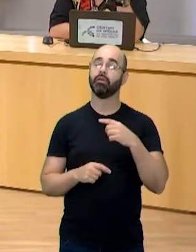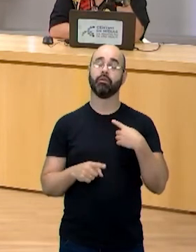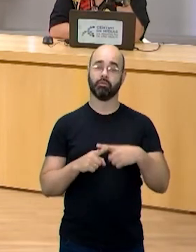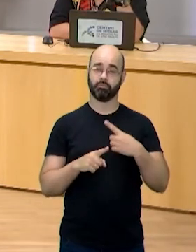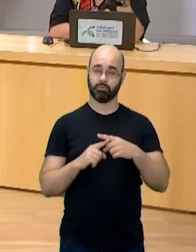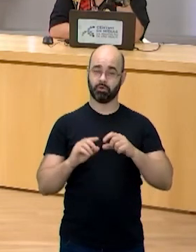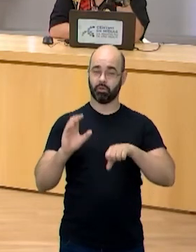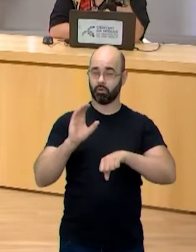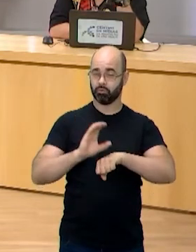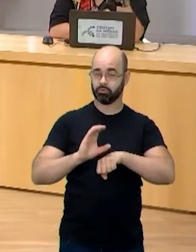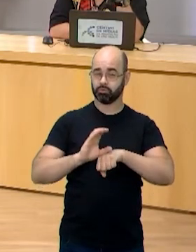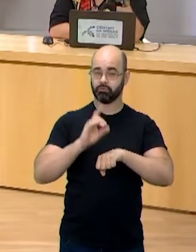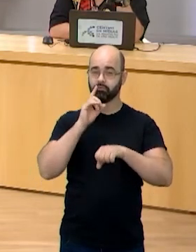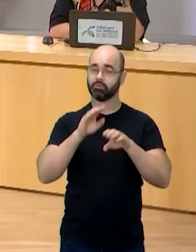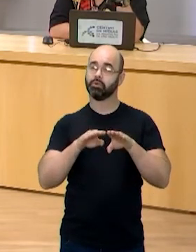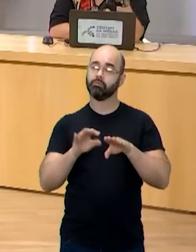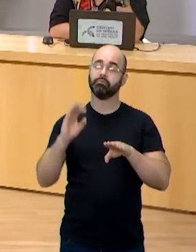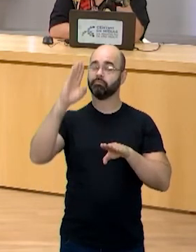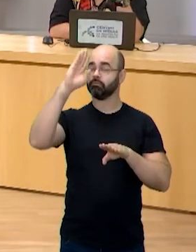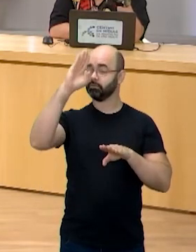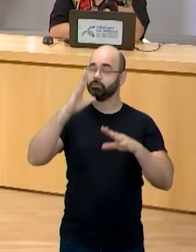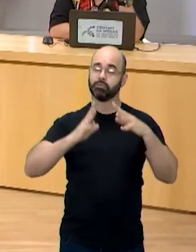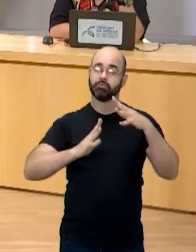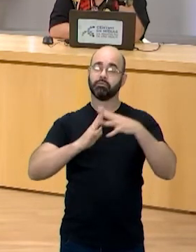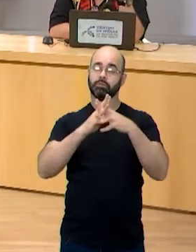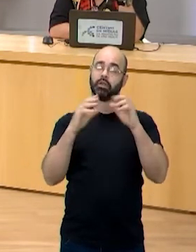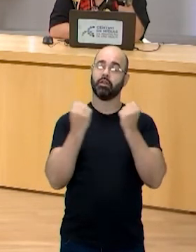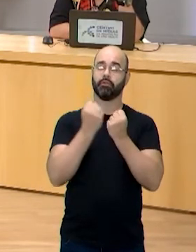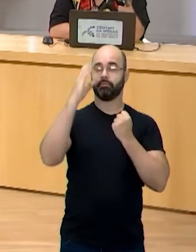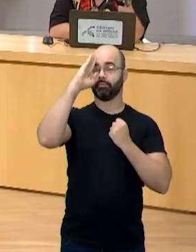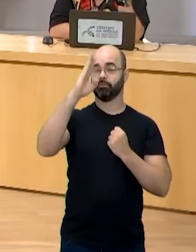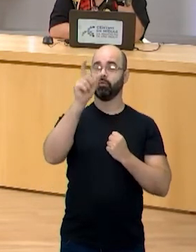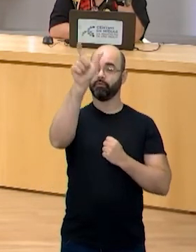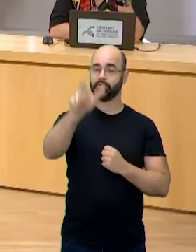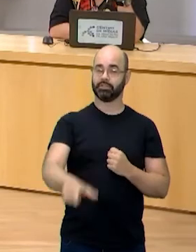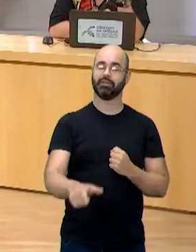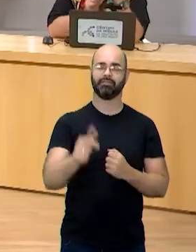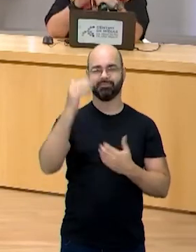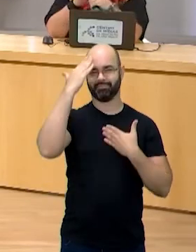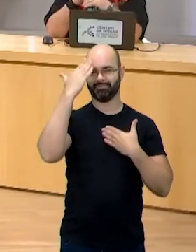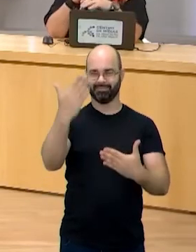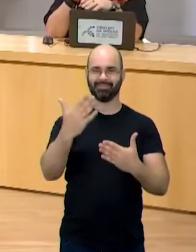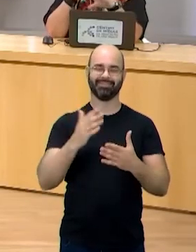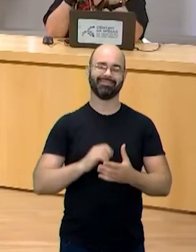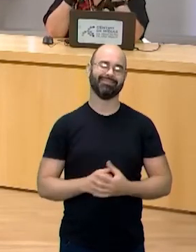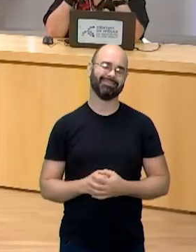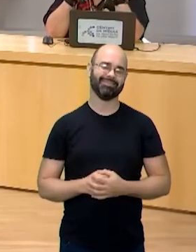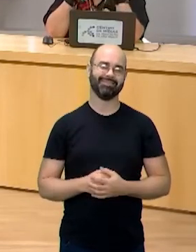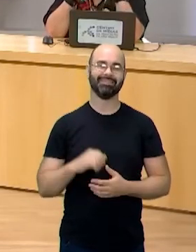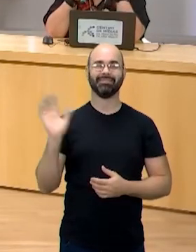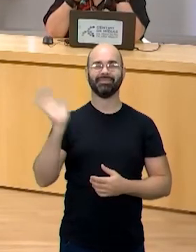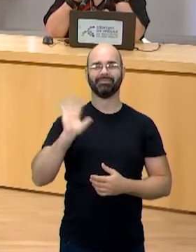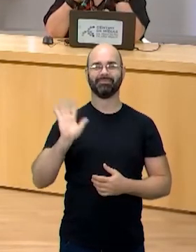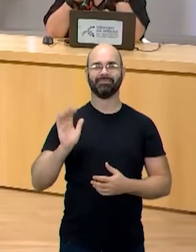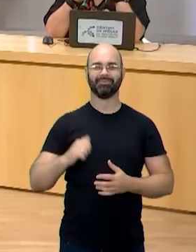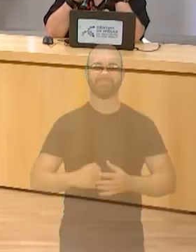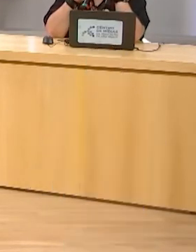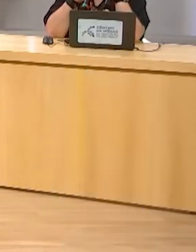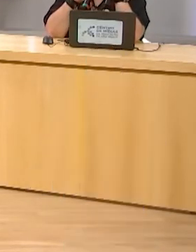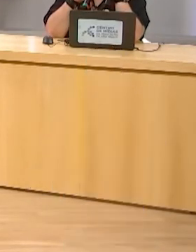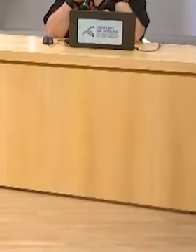é a maior garantia da sua própria defesa. Gente, brigadão. Tchau, tchau. Tudo de bom. Tchau, pessoal.